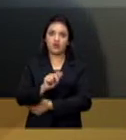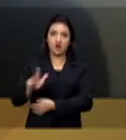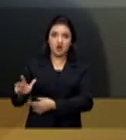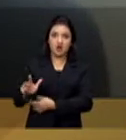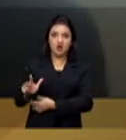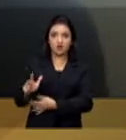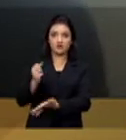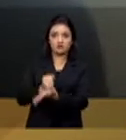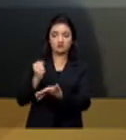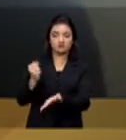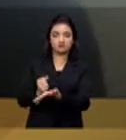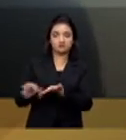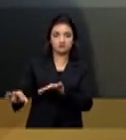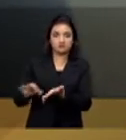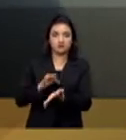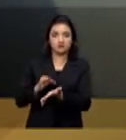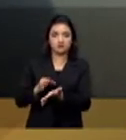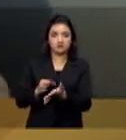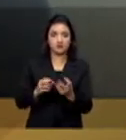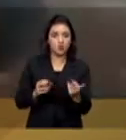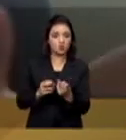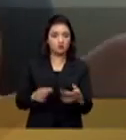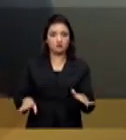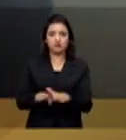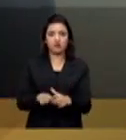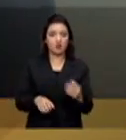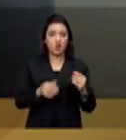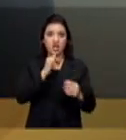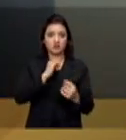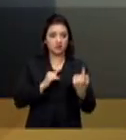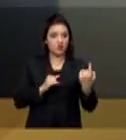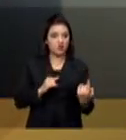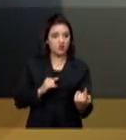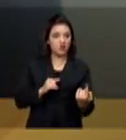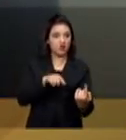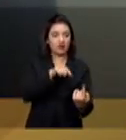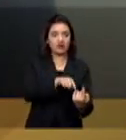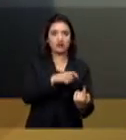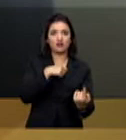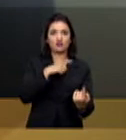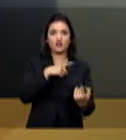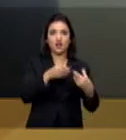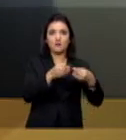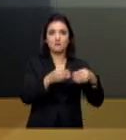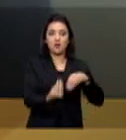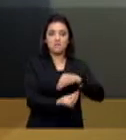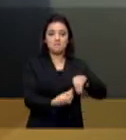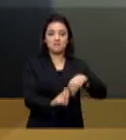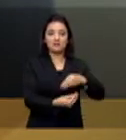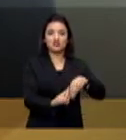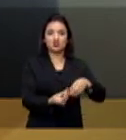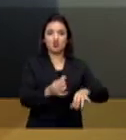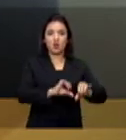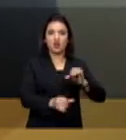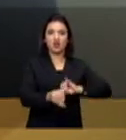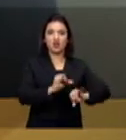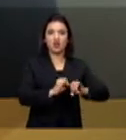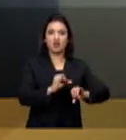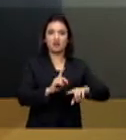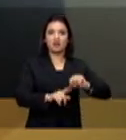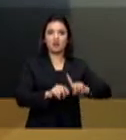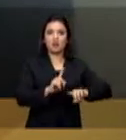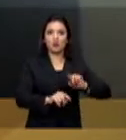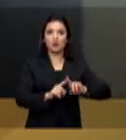órgão sanitário competente. Então, no primeiro caso que mencionei aqui, há uma alteração da substância. No segundo, não há uma alteração